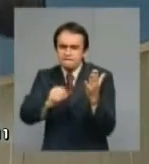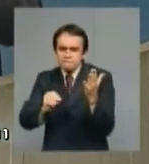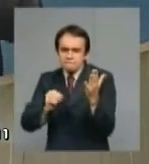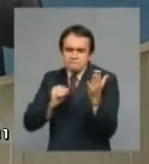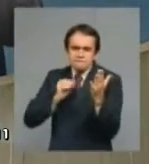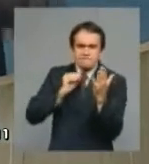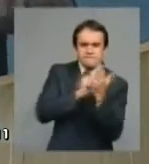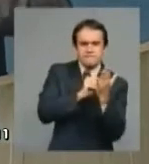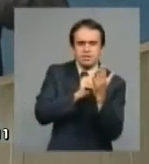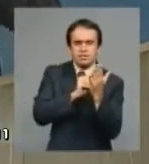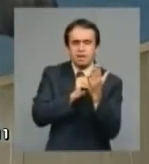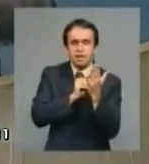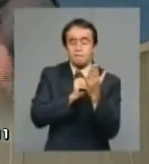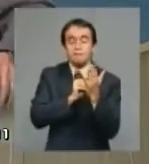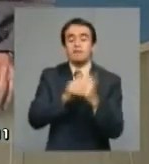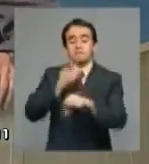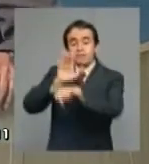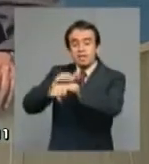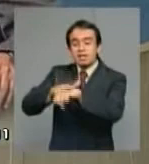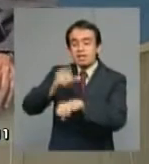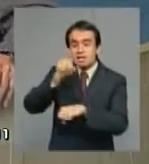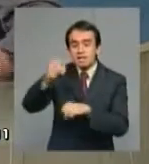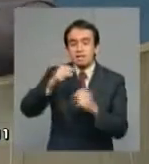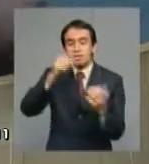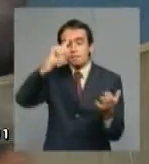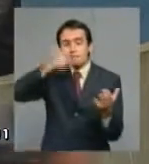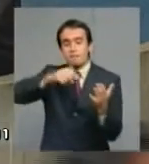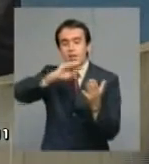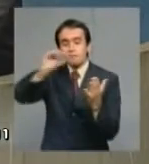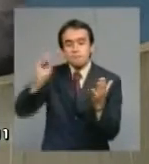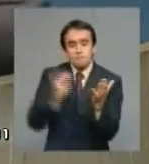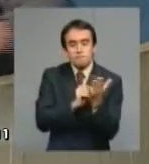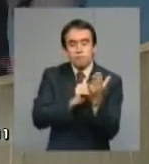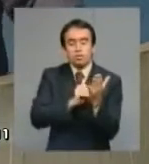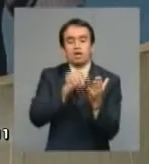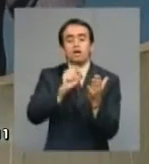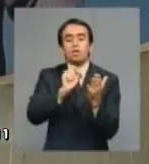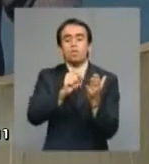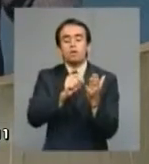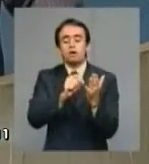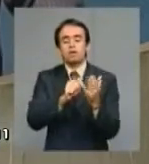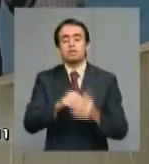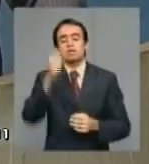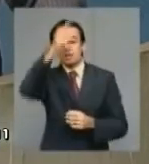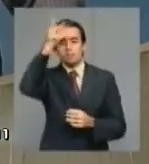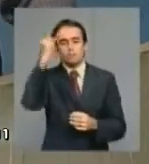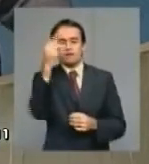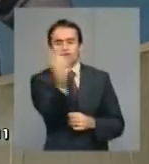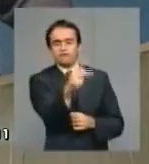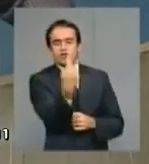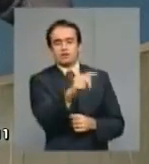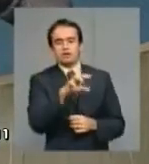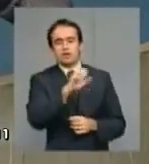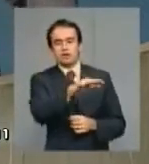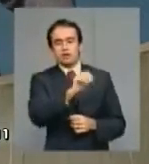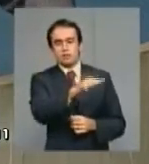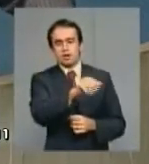80 para eu mandar botar, eu não, a justiça mandar botar, rapar o coco do prefeito de